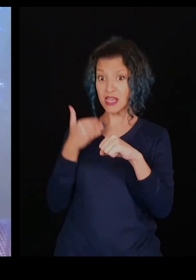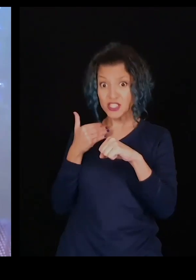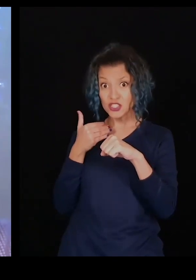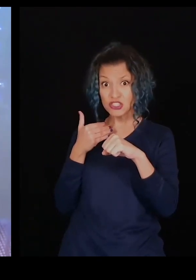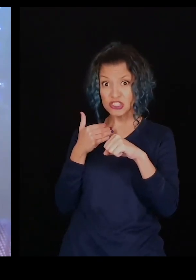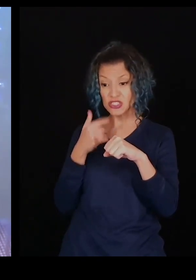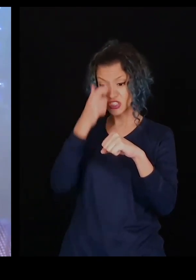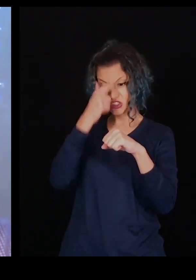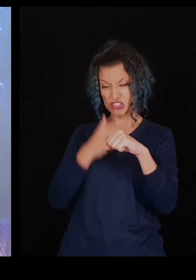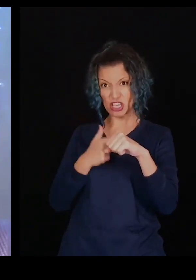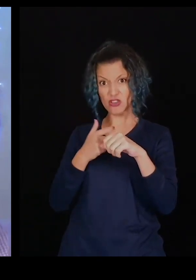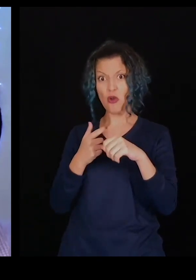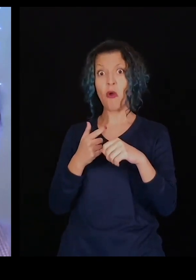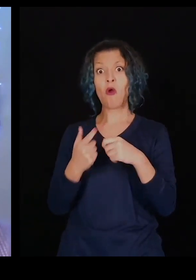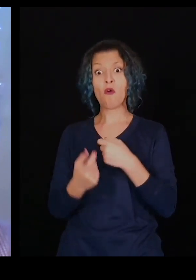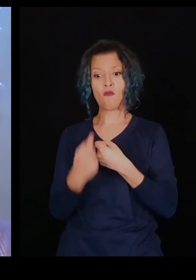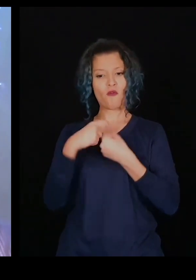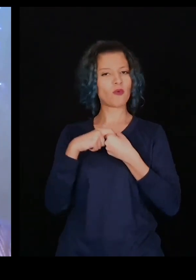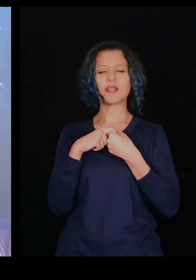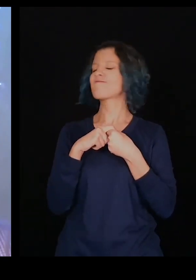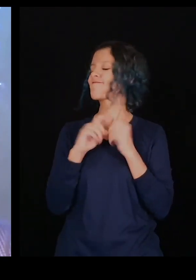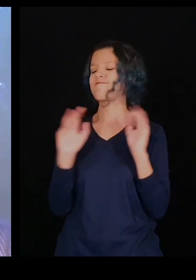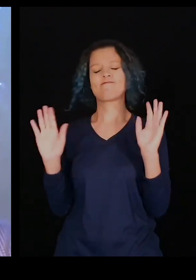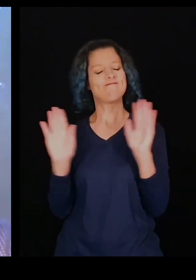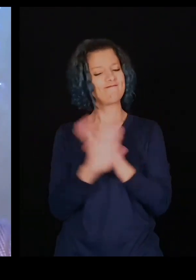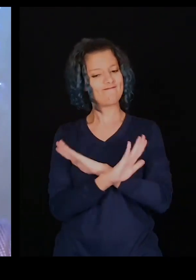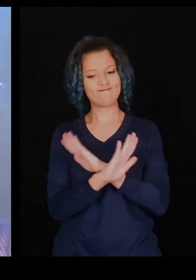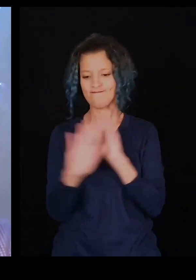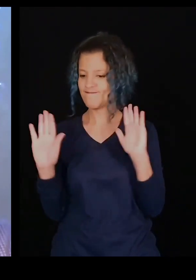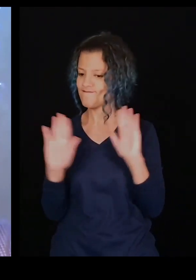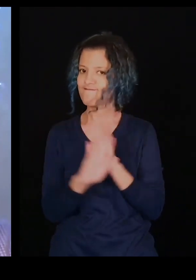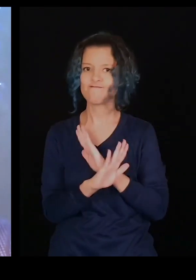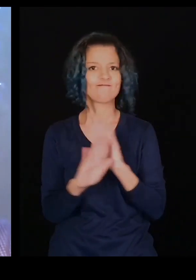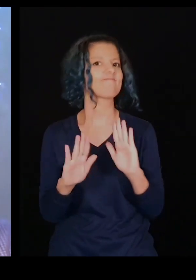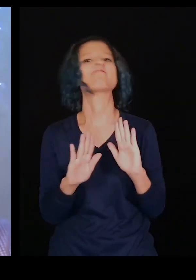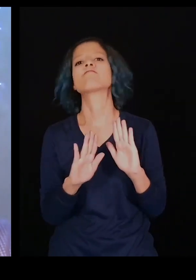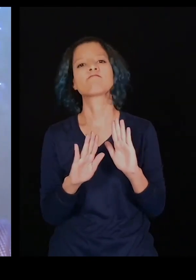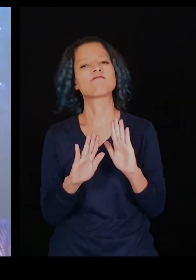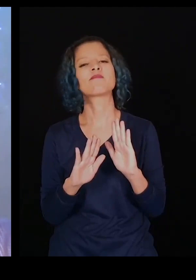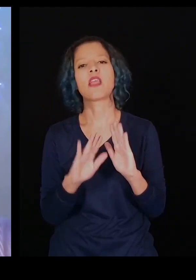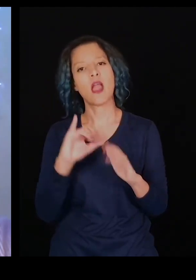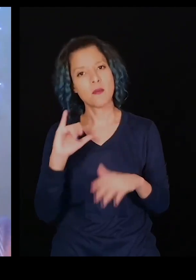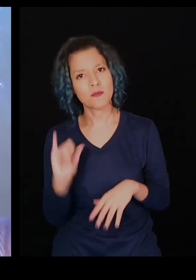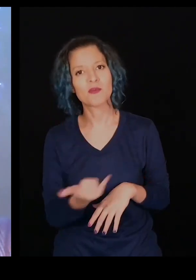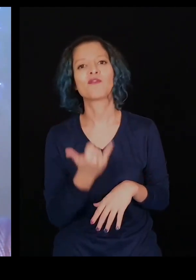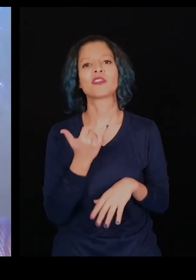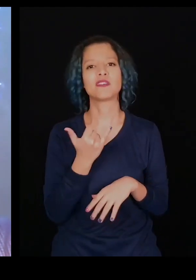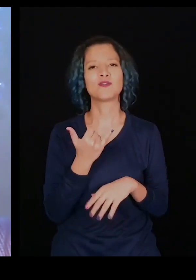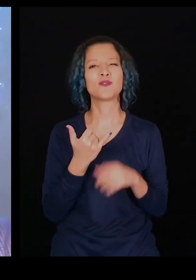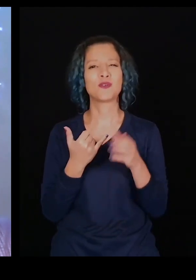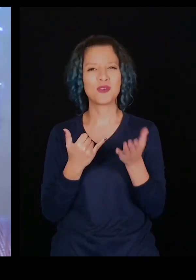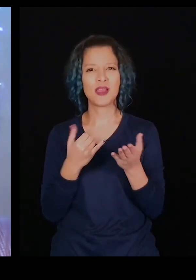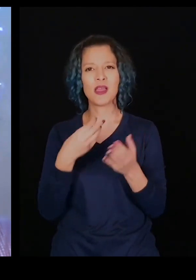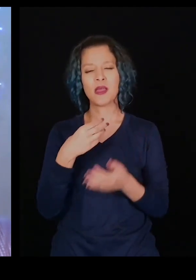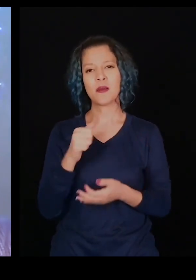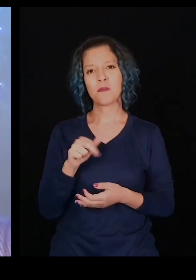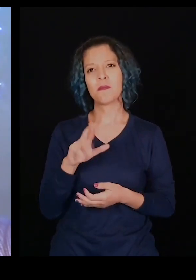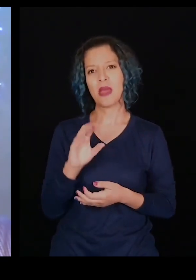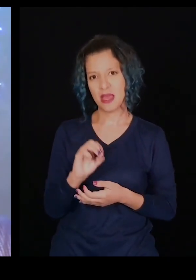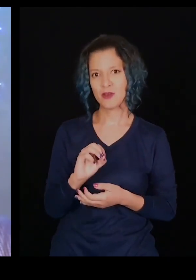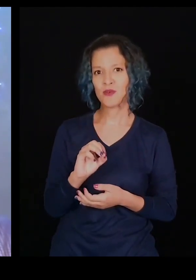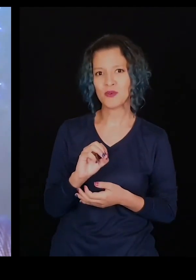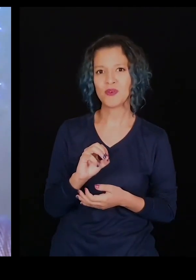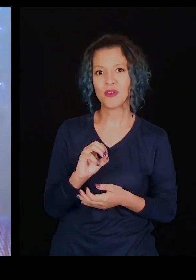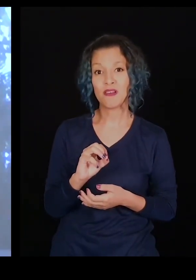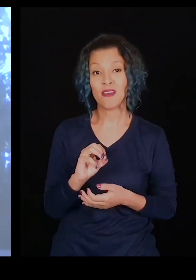Absolutamente é um outro, né, aproveitando a fala do Mário, do Voltalini, é um outro, terá que ser